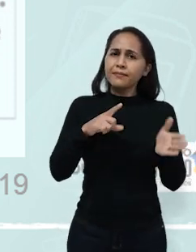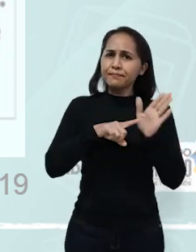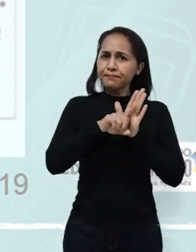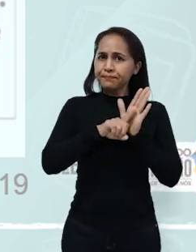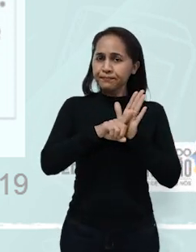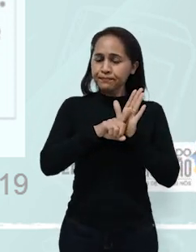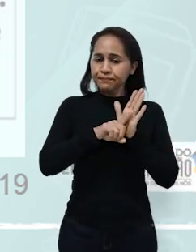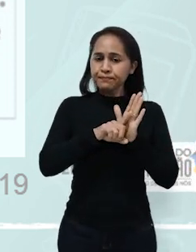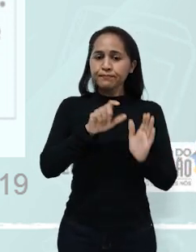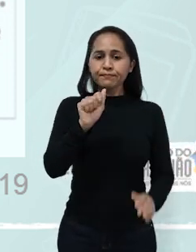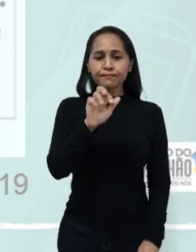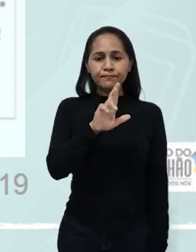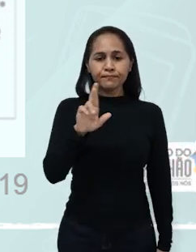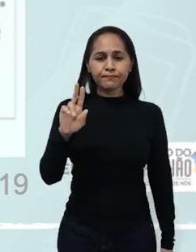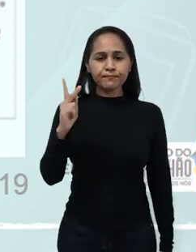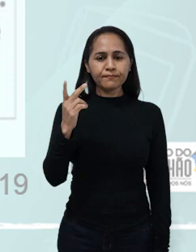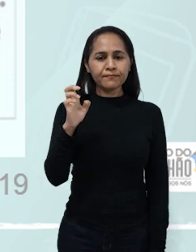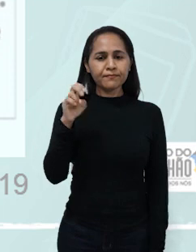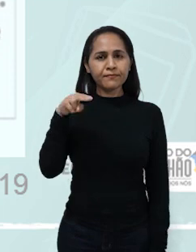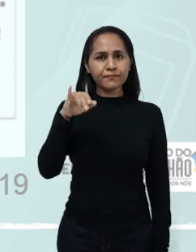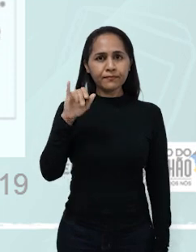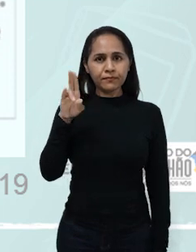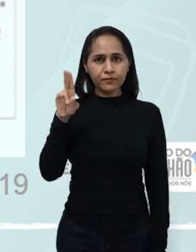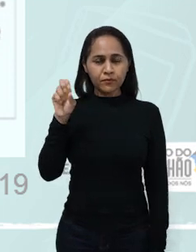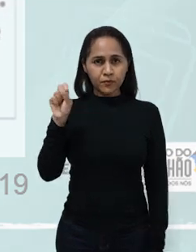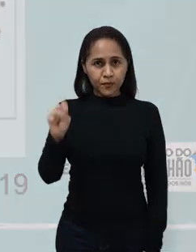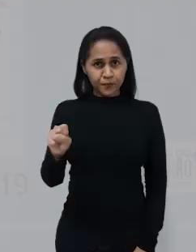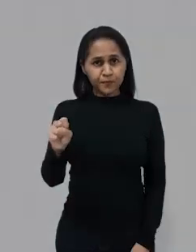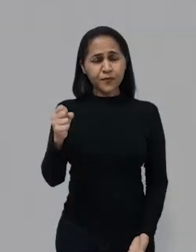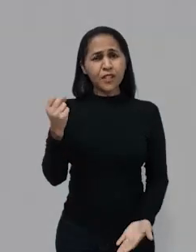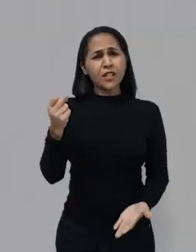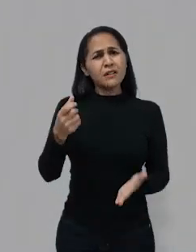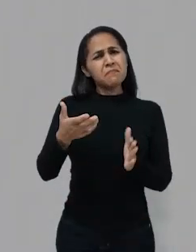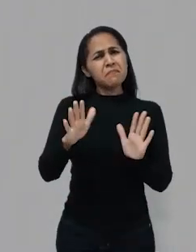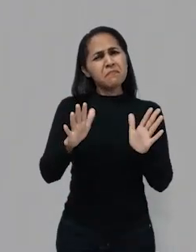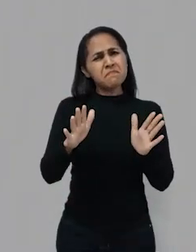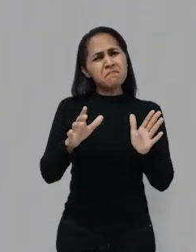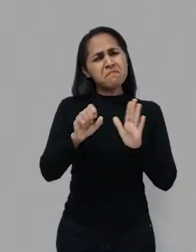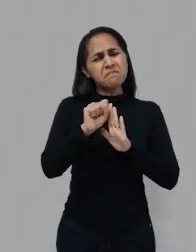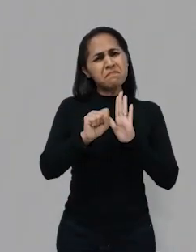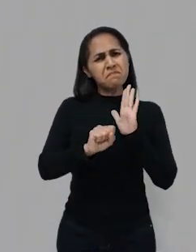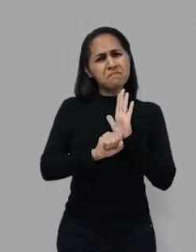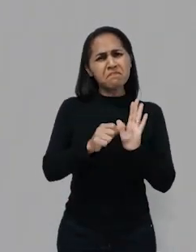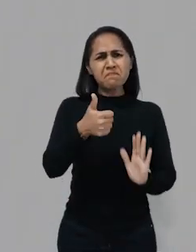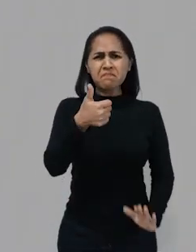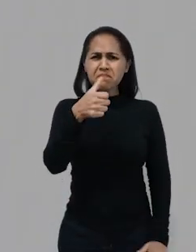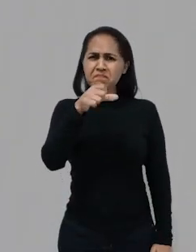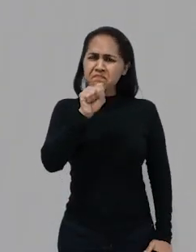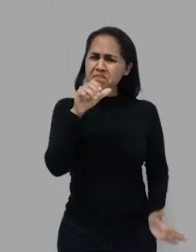formulada por Arrhenius, um químico sueco, lá do final do século XVIII,